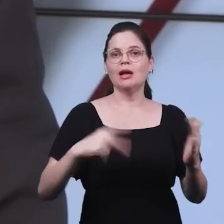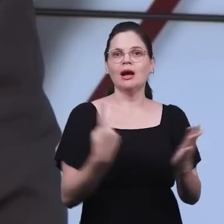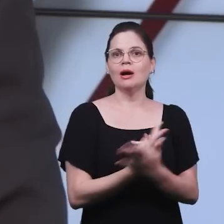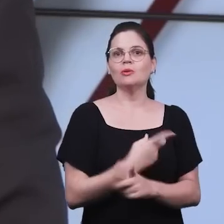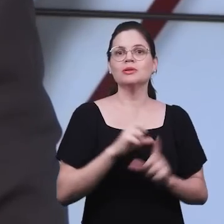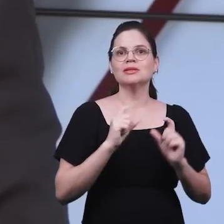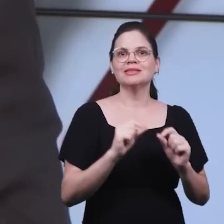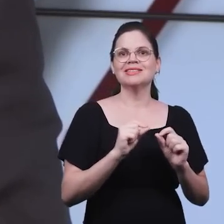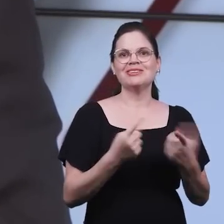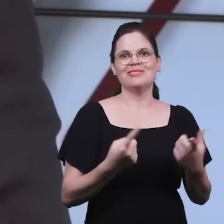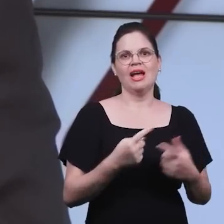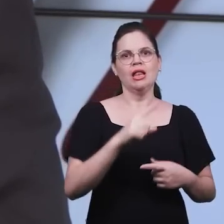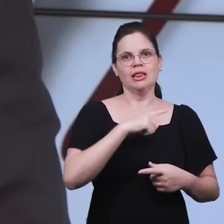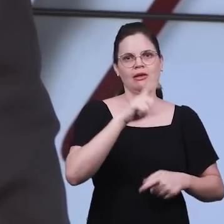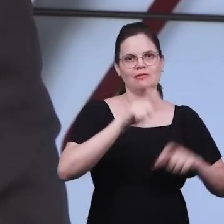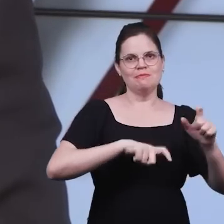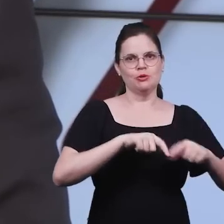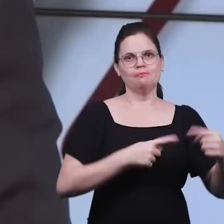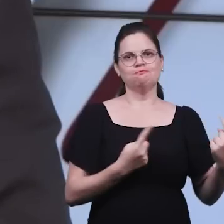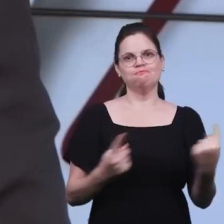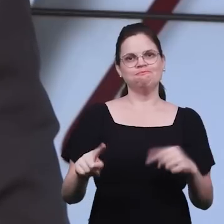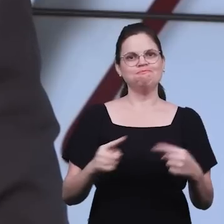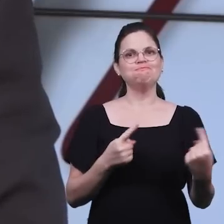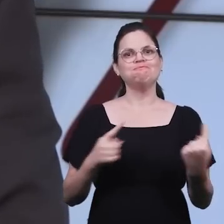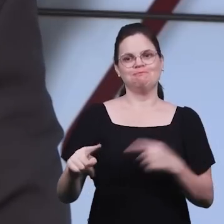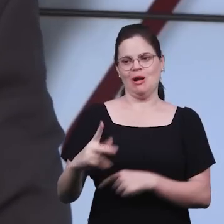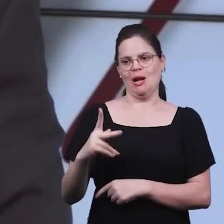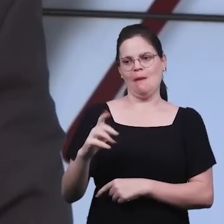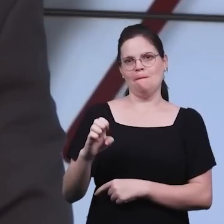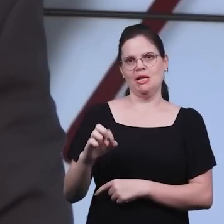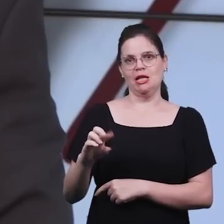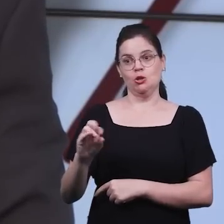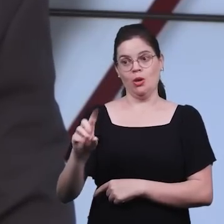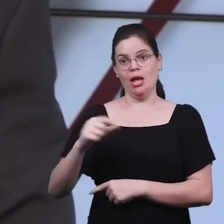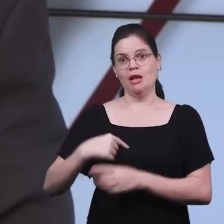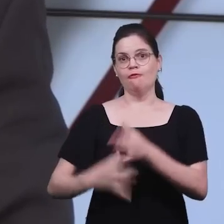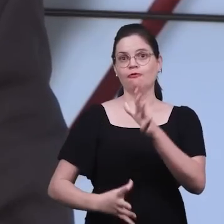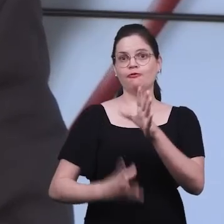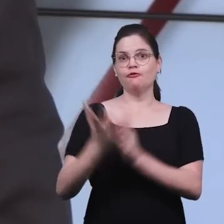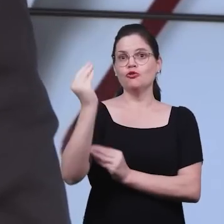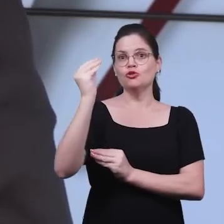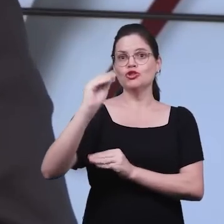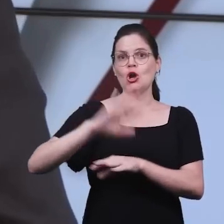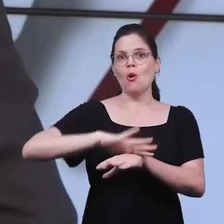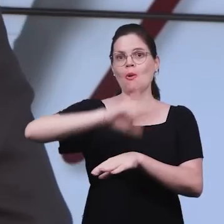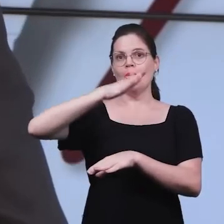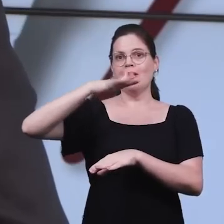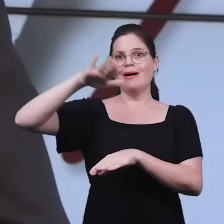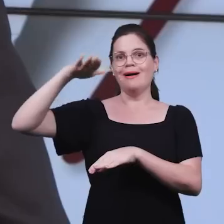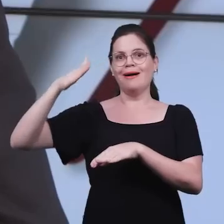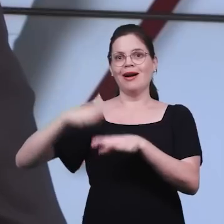imposta e houve uma perseguição e eles fugiram para as montanhas. E eles tinham